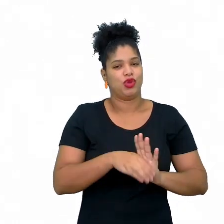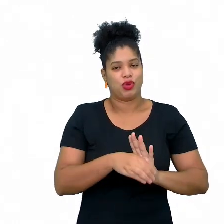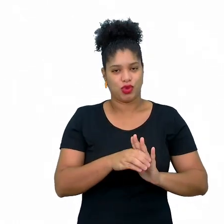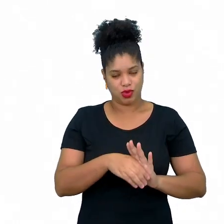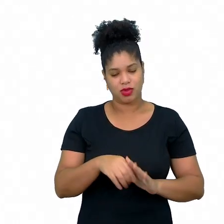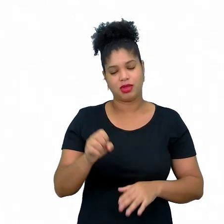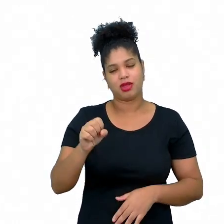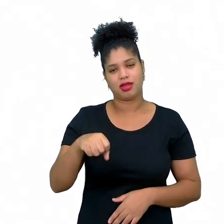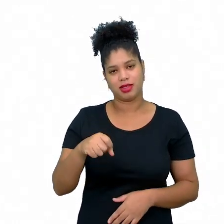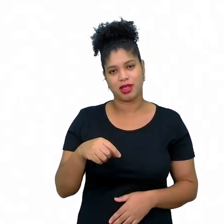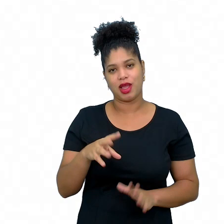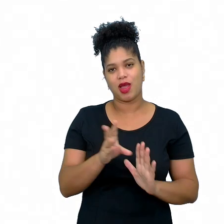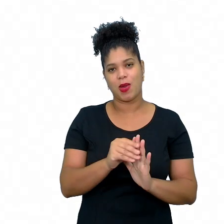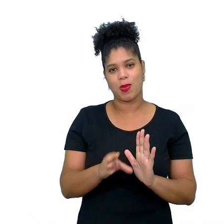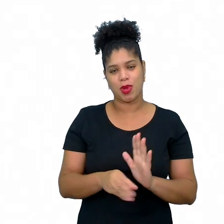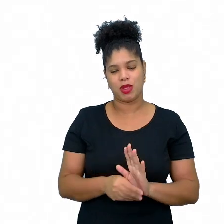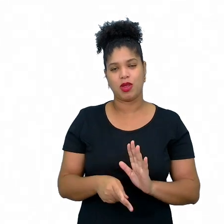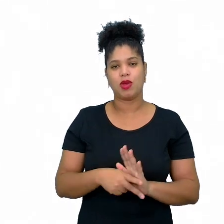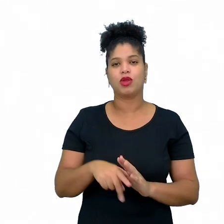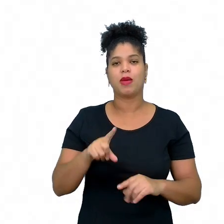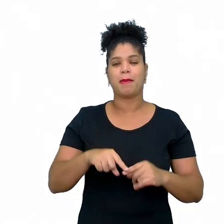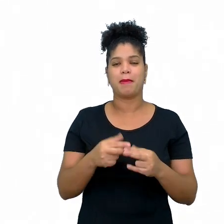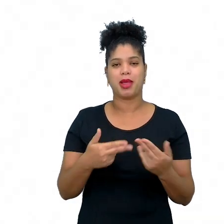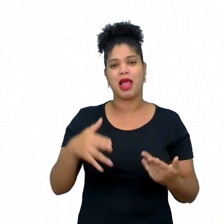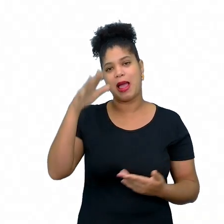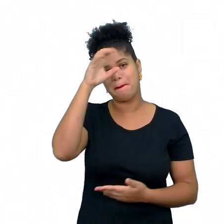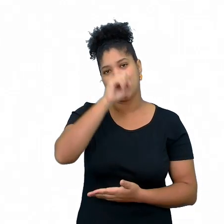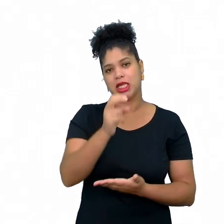que são abordados no material Aprender Sempre.